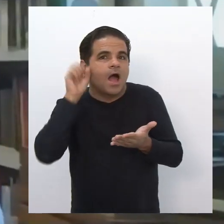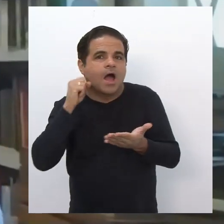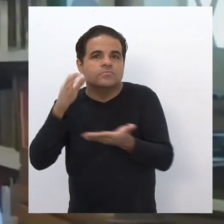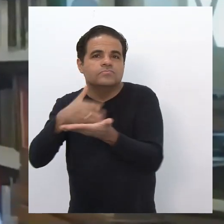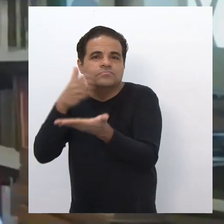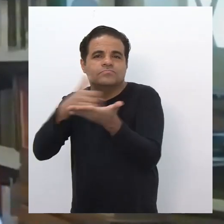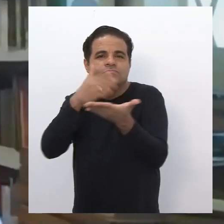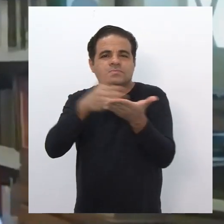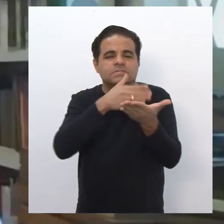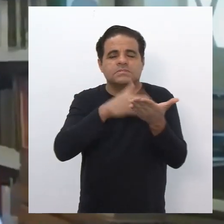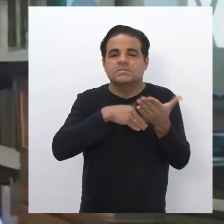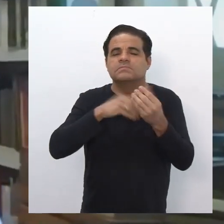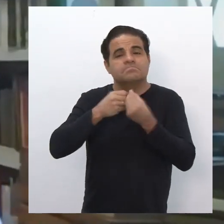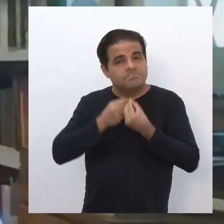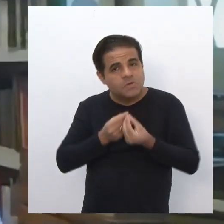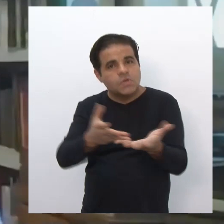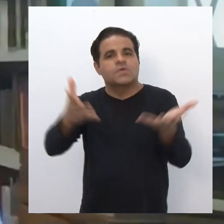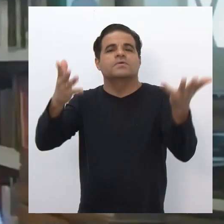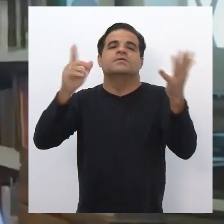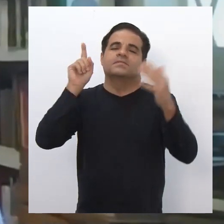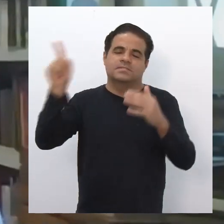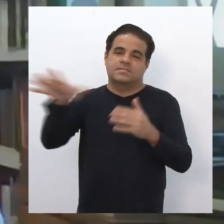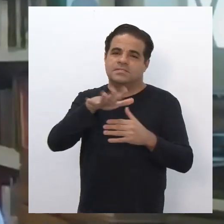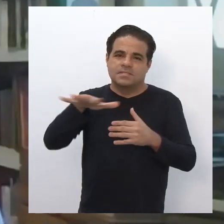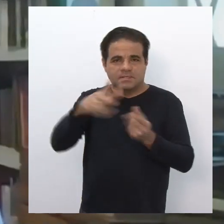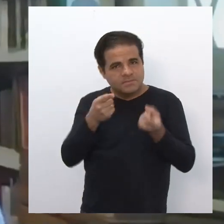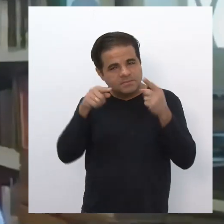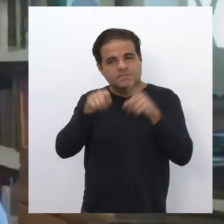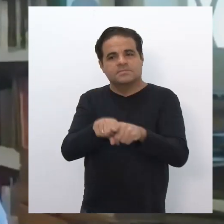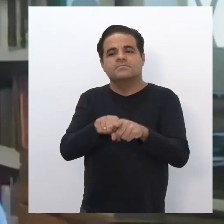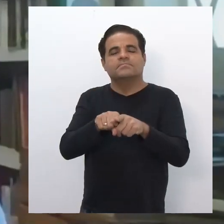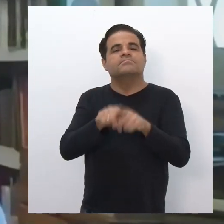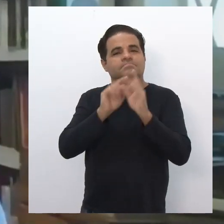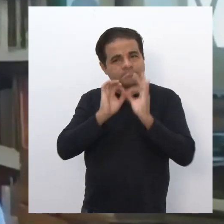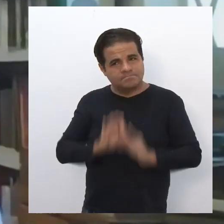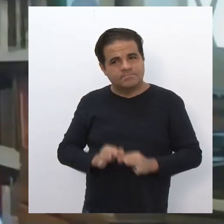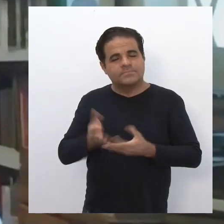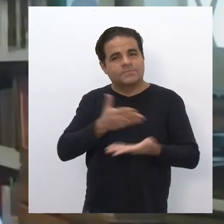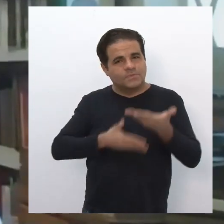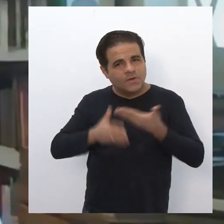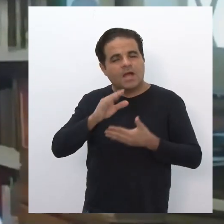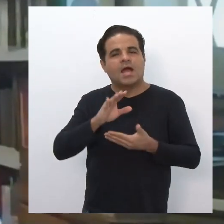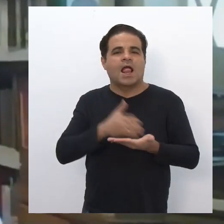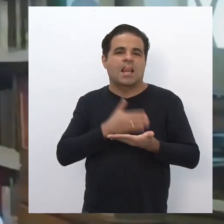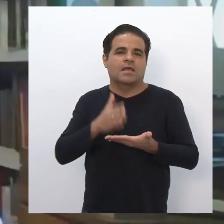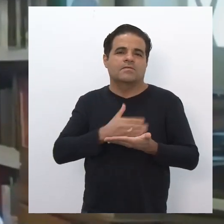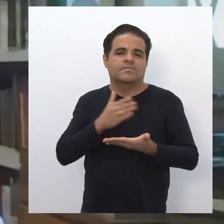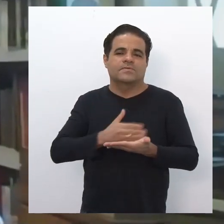audiolivros que é oferecida nessa parceria com a Toca Livros.